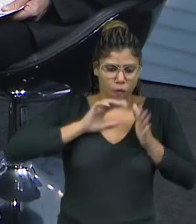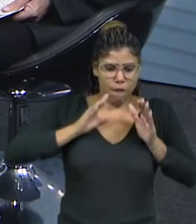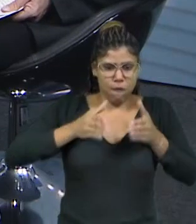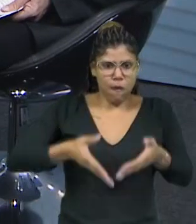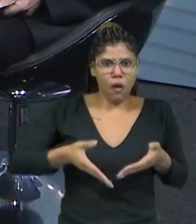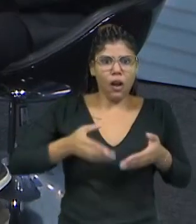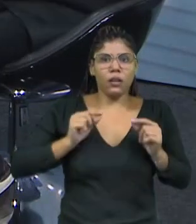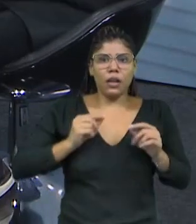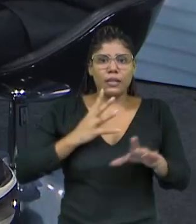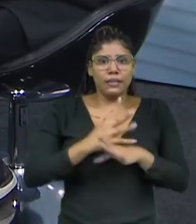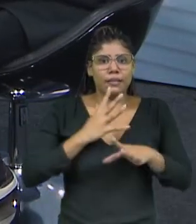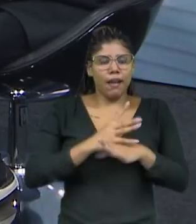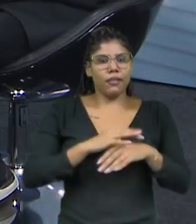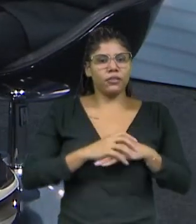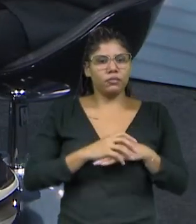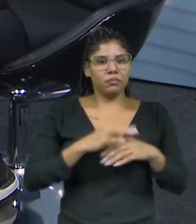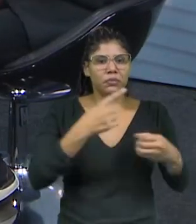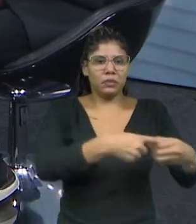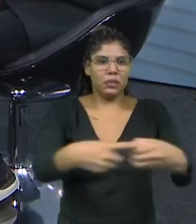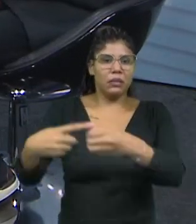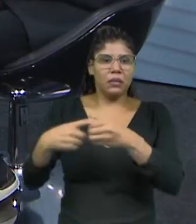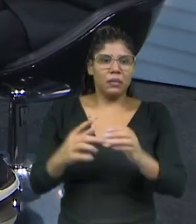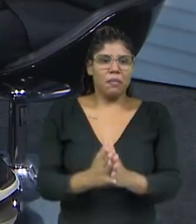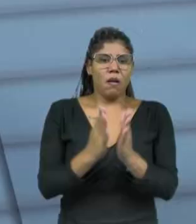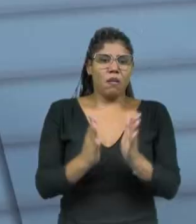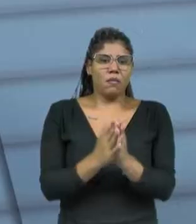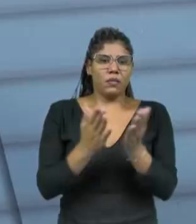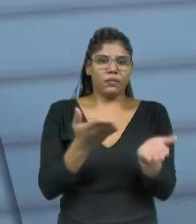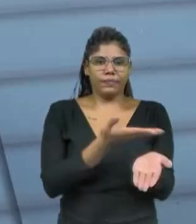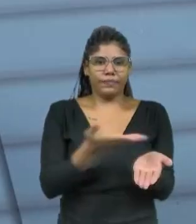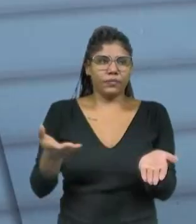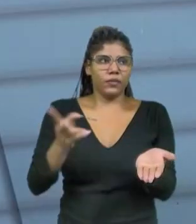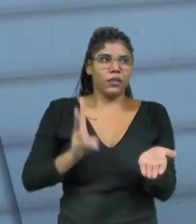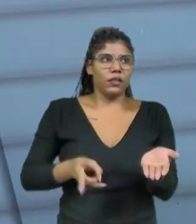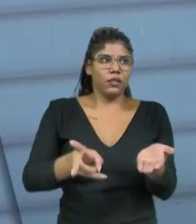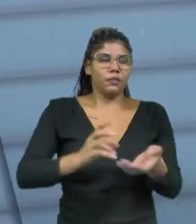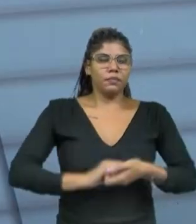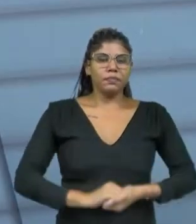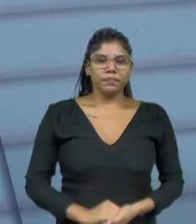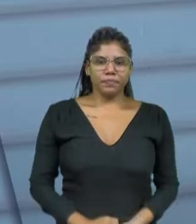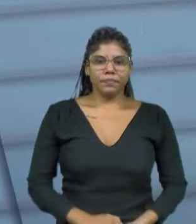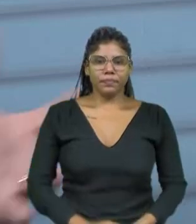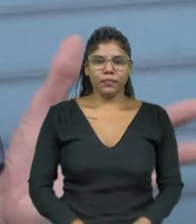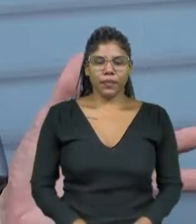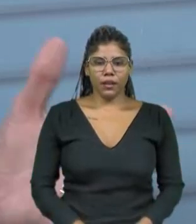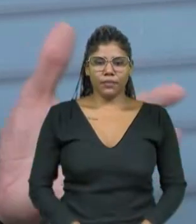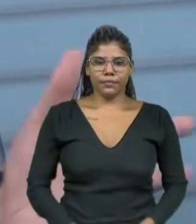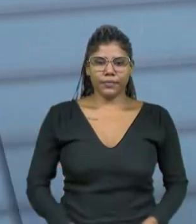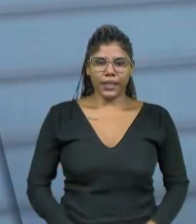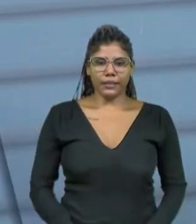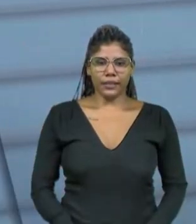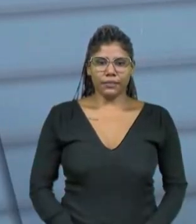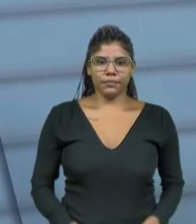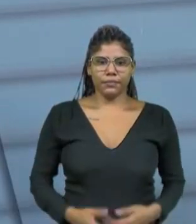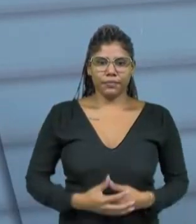é concentrado na região metropolitana. Bom, Renato, eu vejo assim, o que você fala é, não sei,